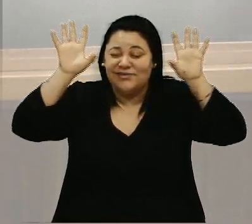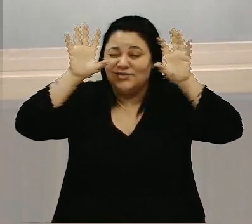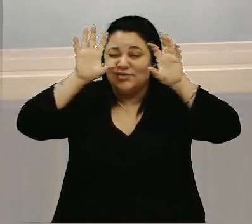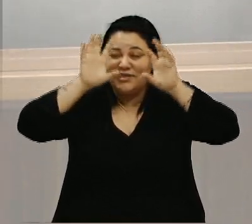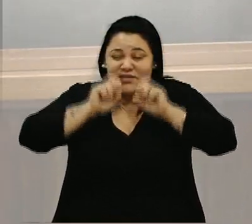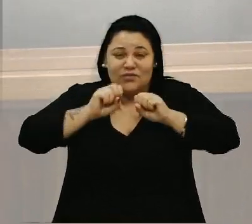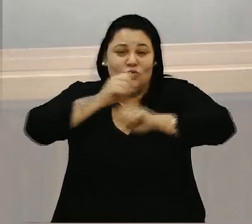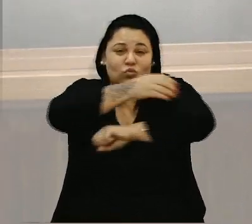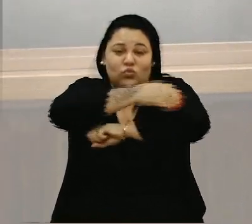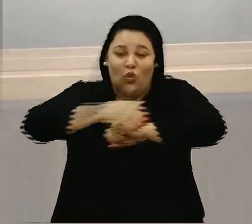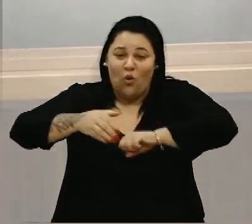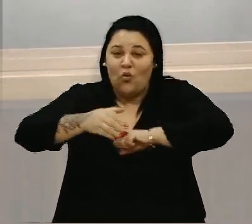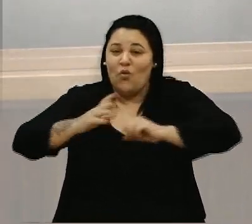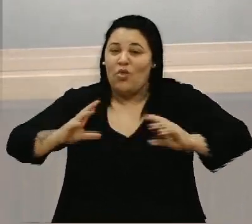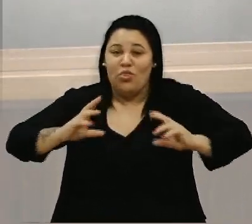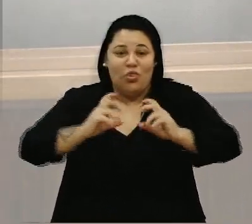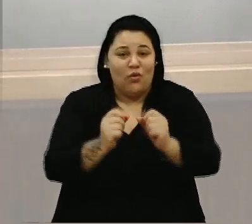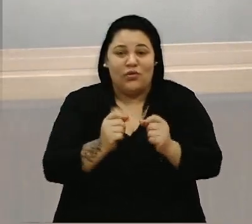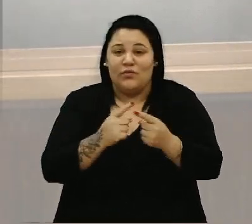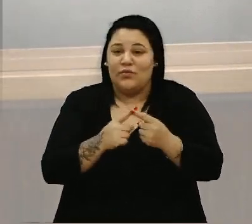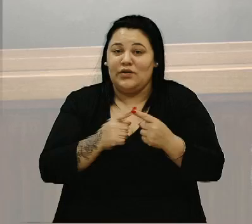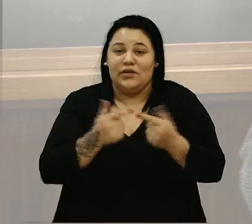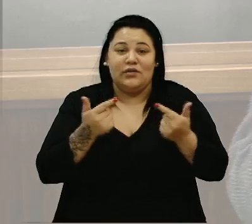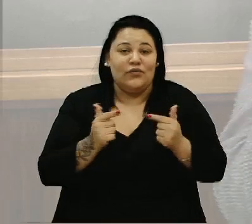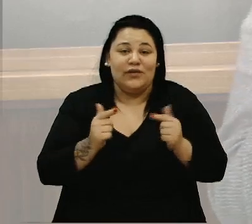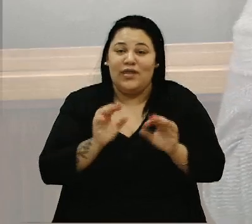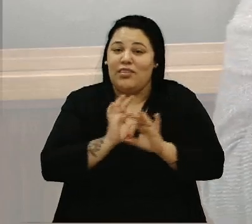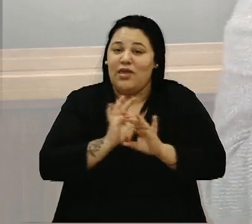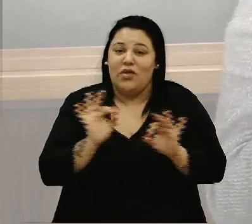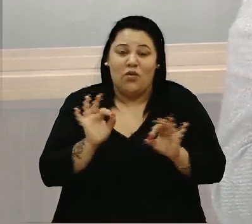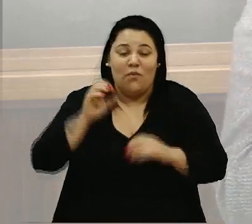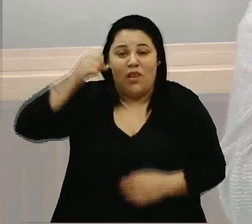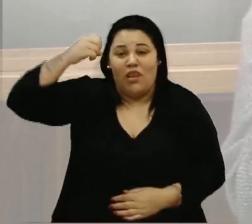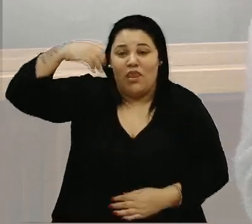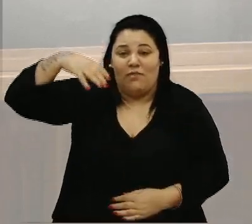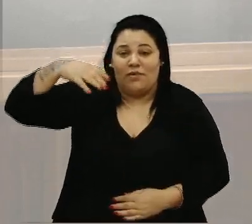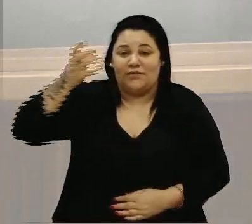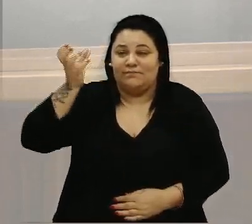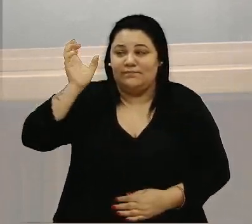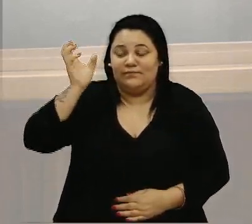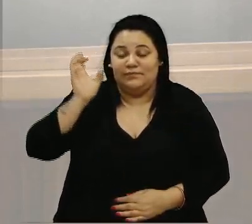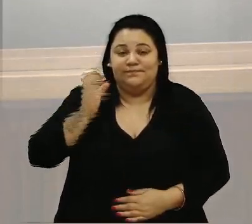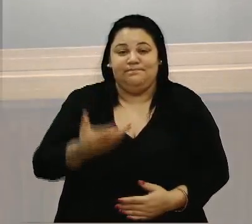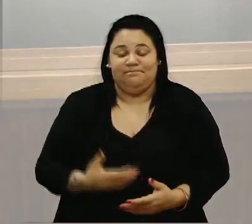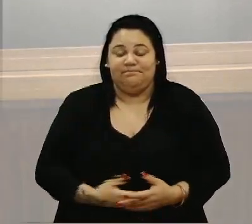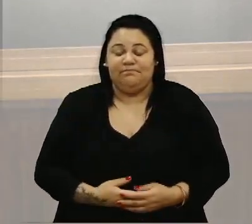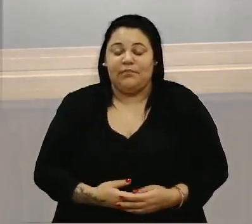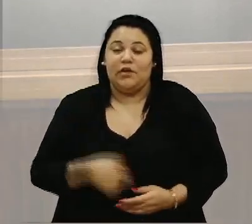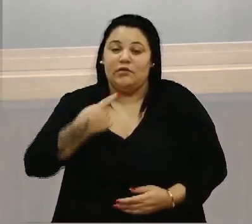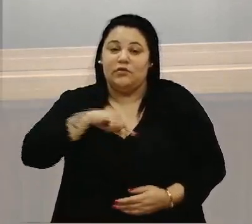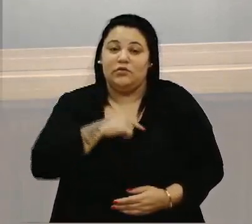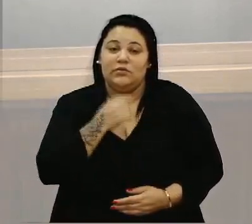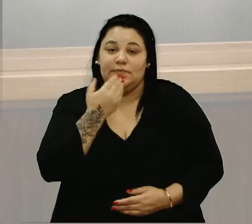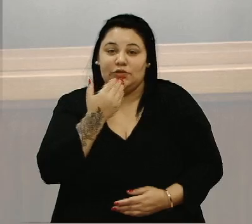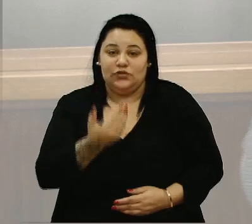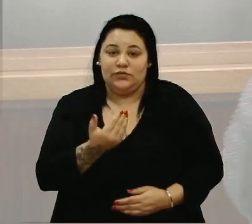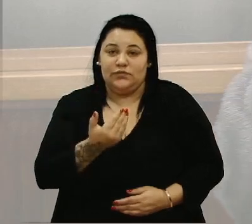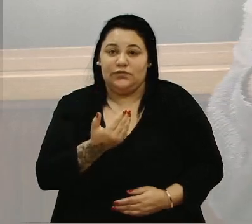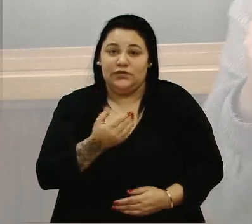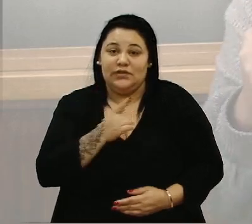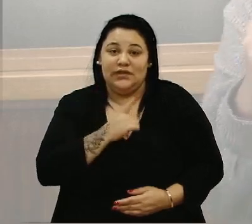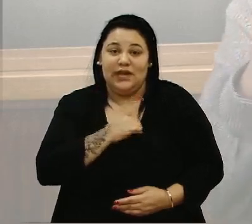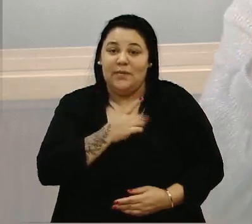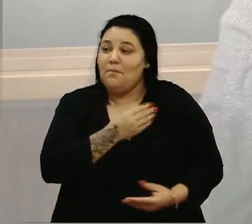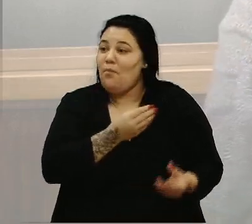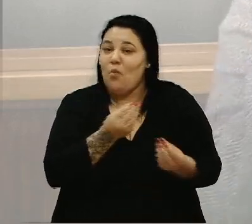suas ruas, por não ter nenhuma lâmpada funcionando. A gente tem pedidos acumulados de mais de